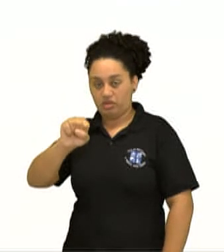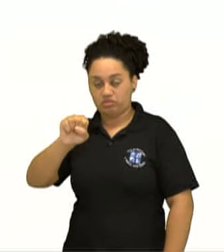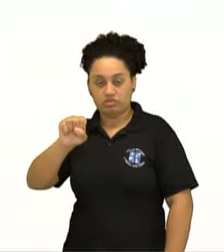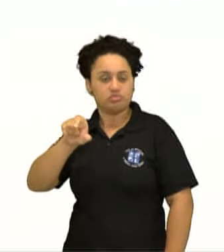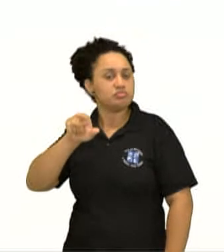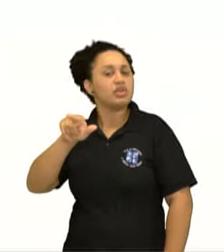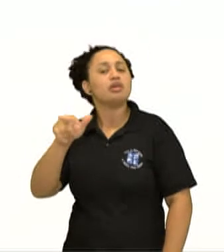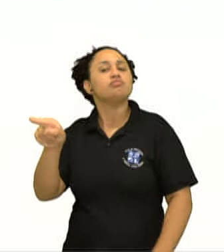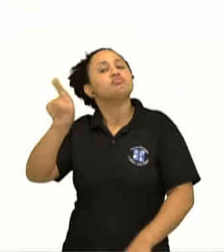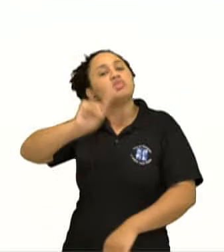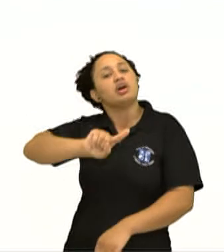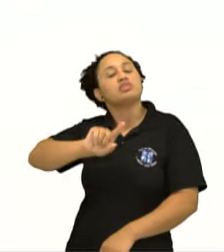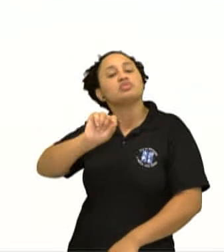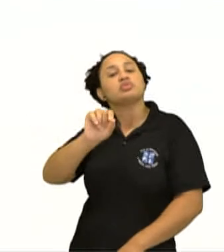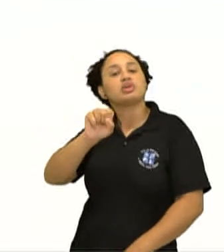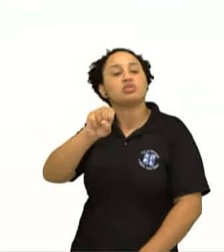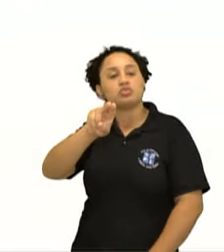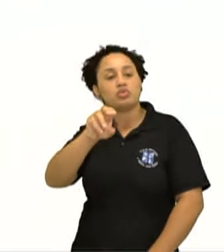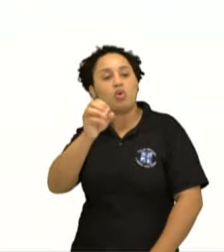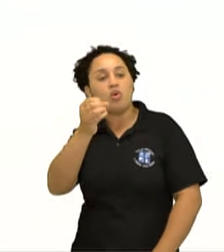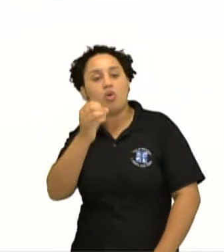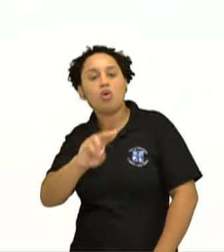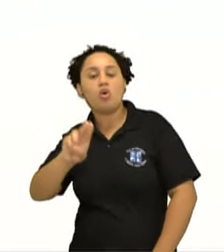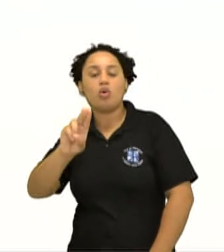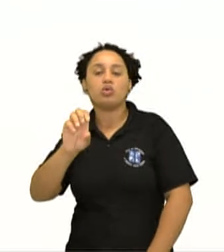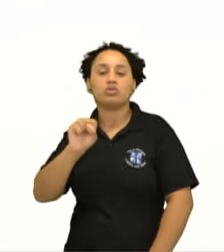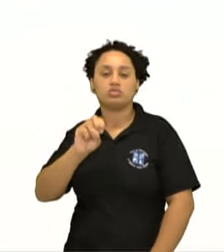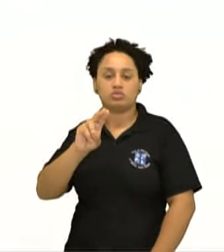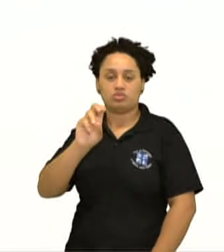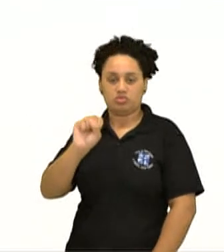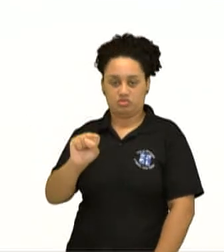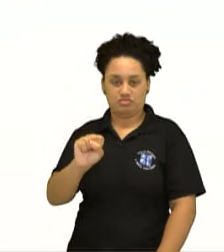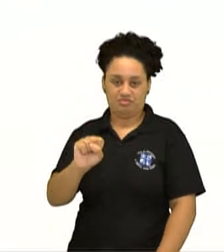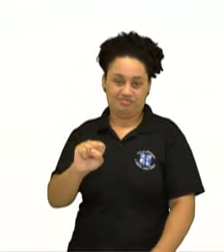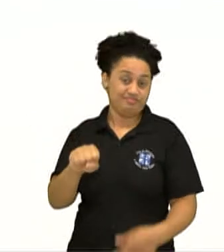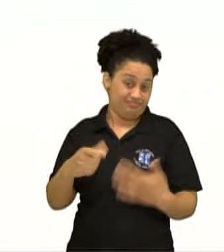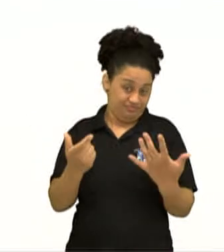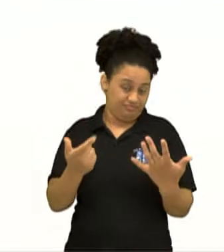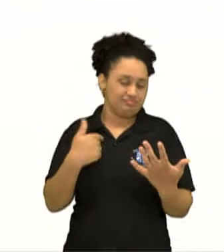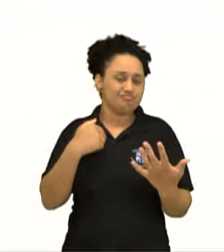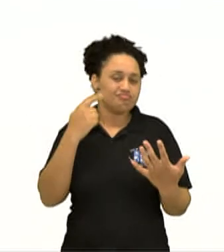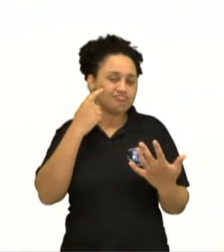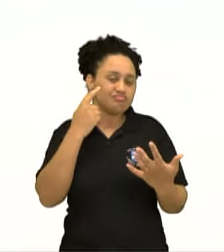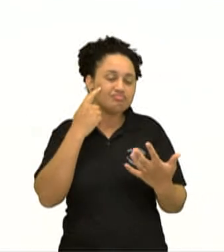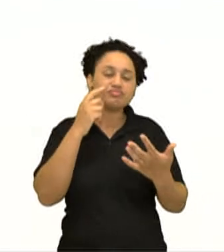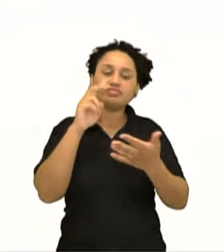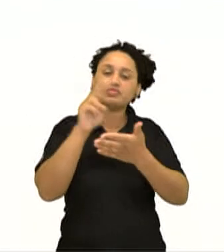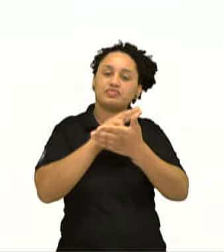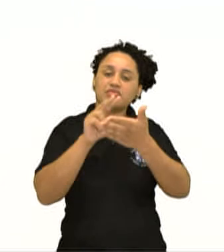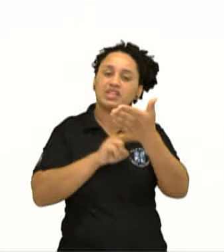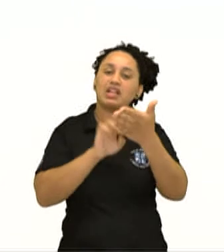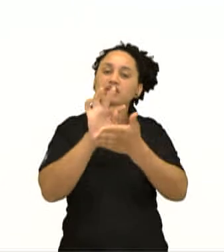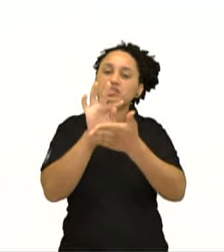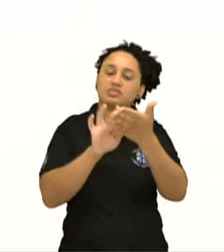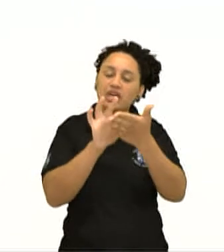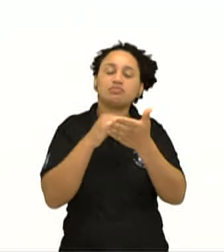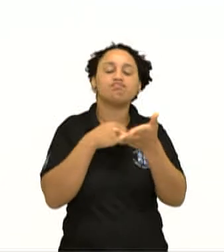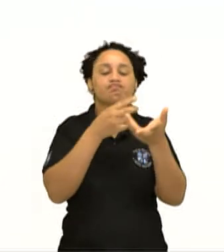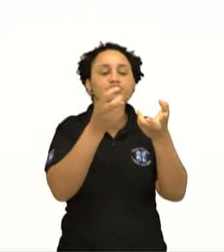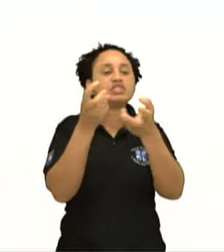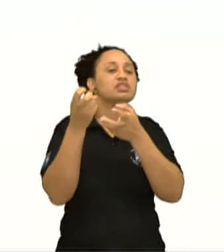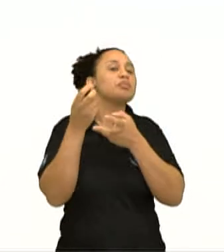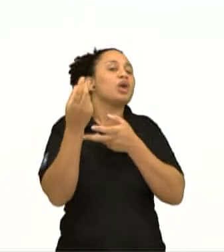arrebataran. El padre de 4 pequeños niños tuvo que luchar para encontrar trabajo en la